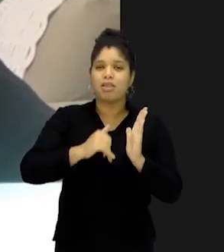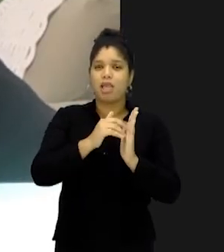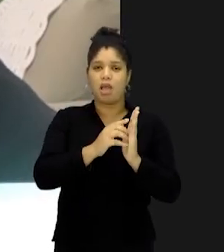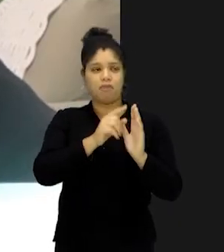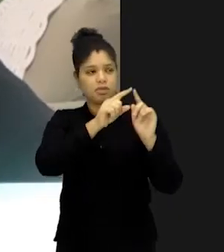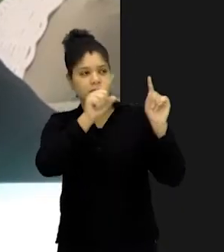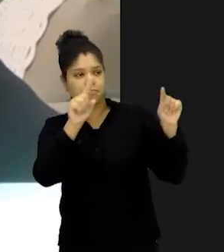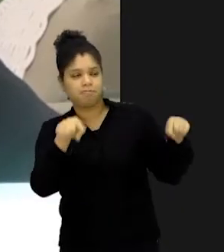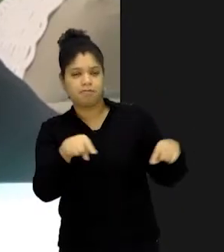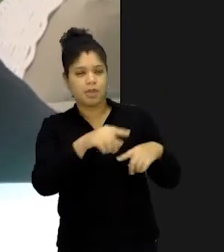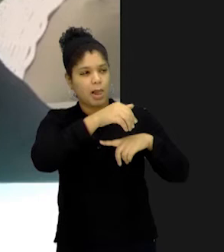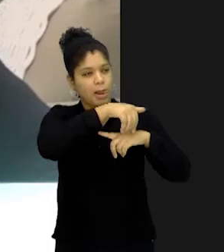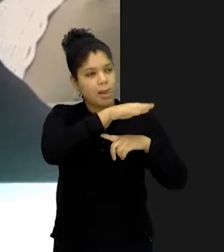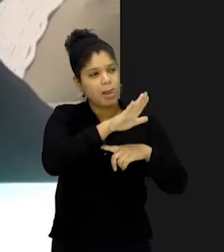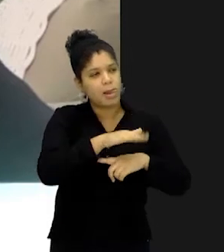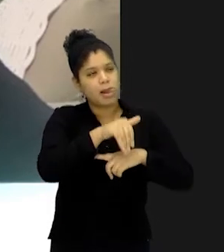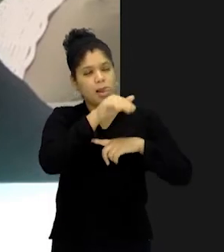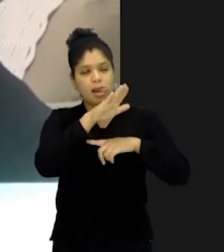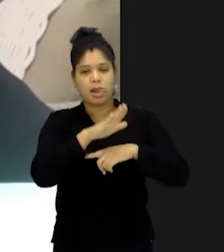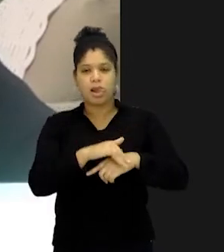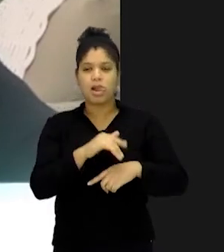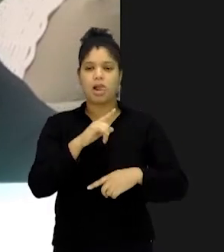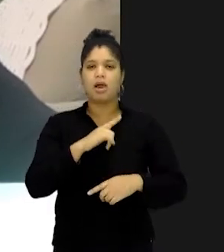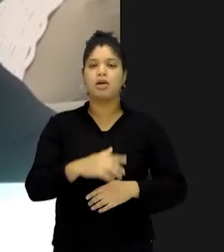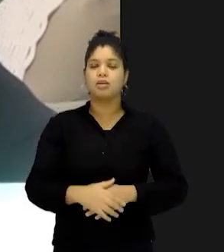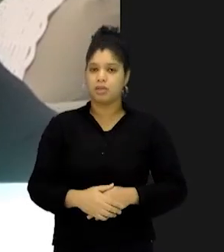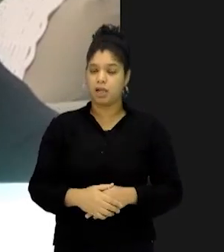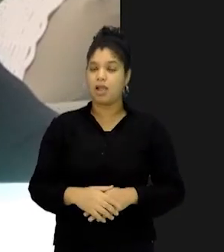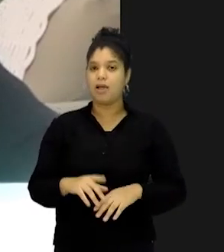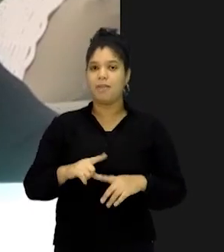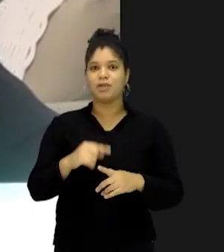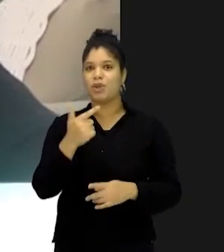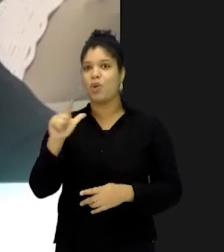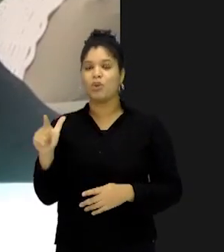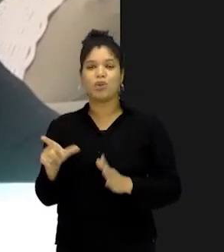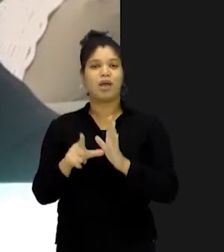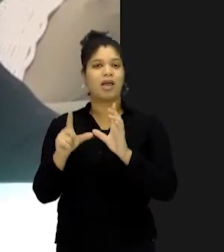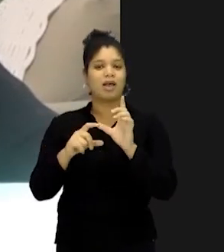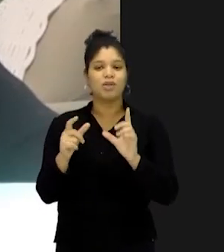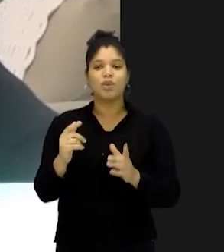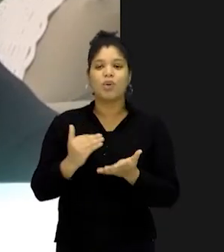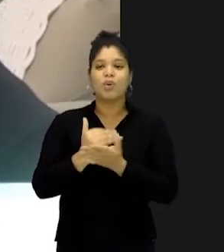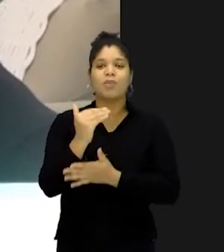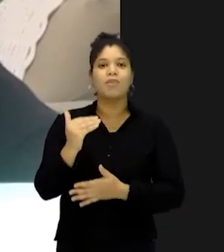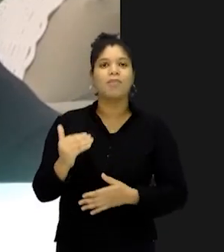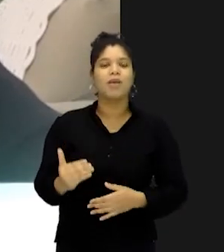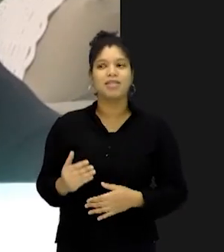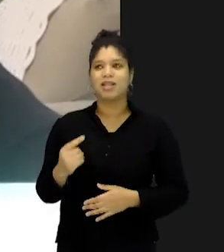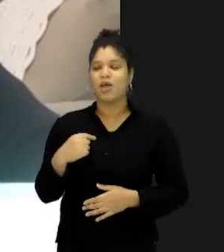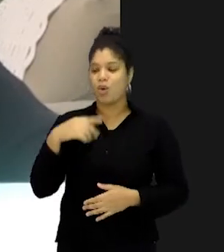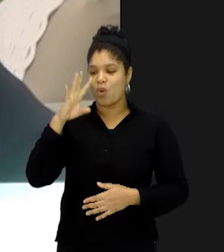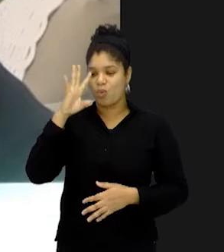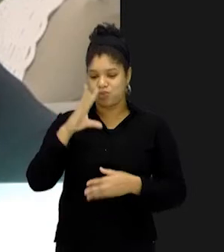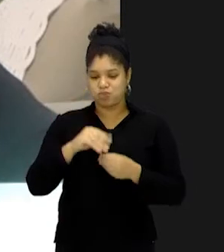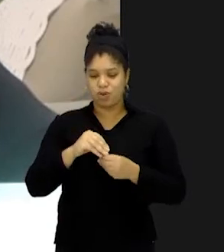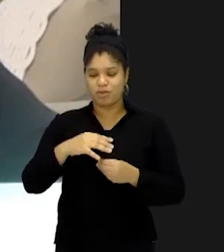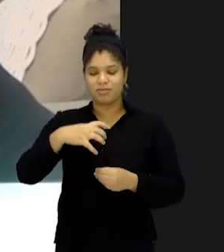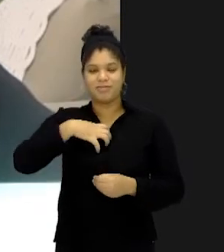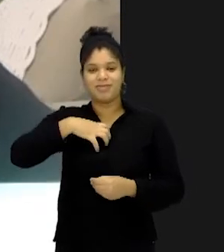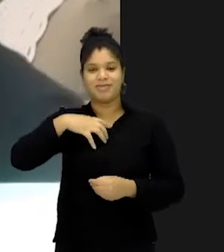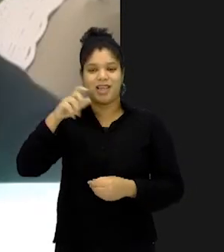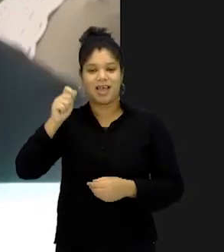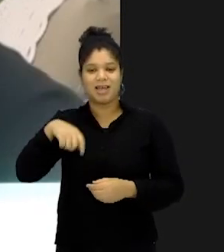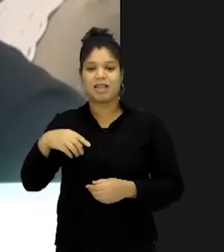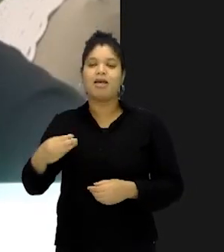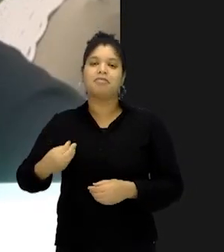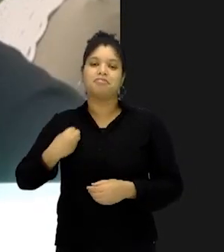já fazia alguma caricatura, mas o cartoon foi uma coisa assim que eu trouxe para eu poder